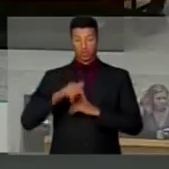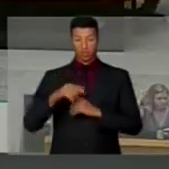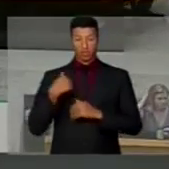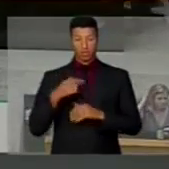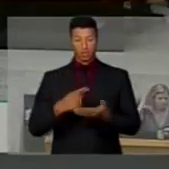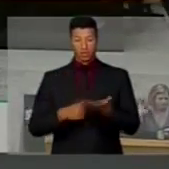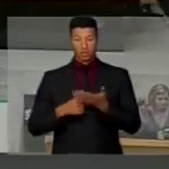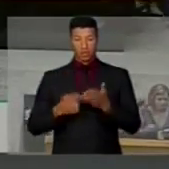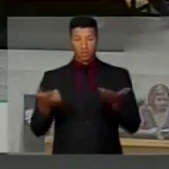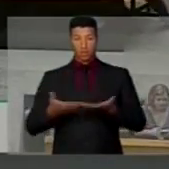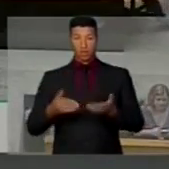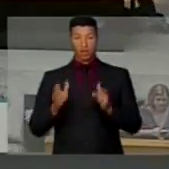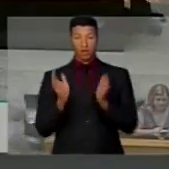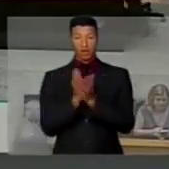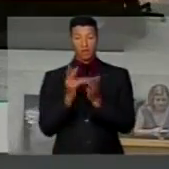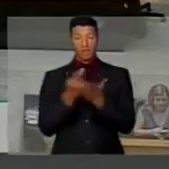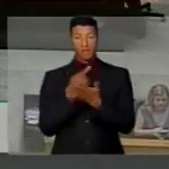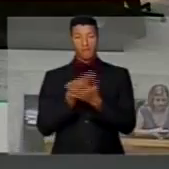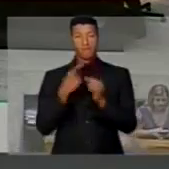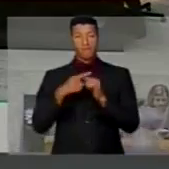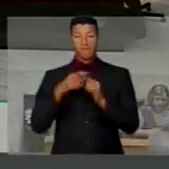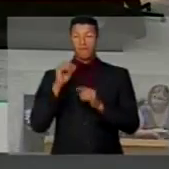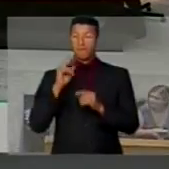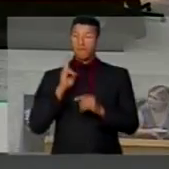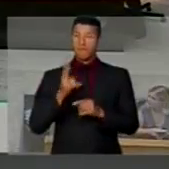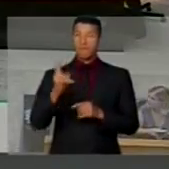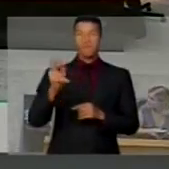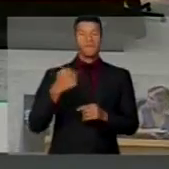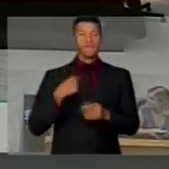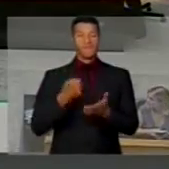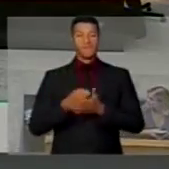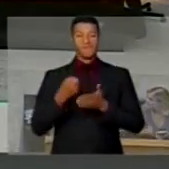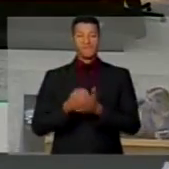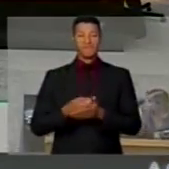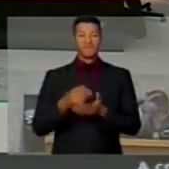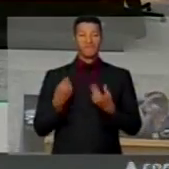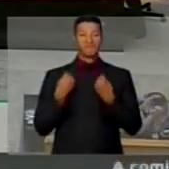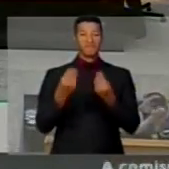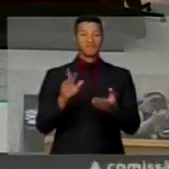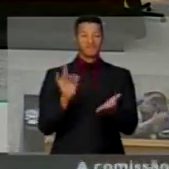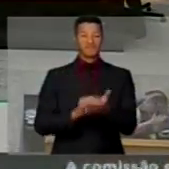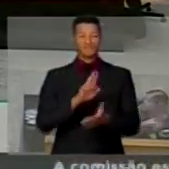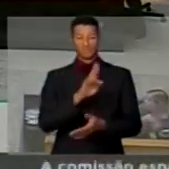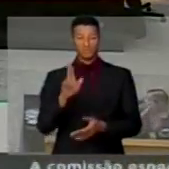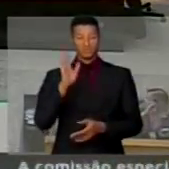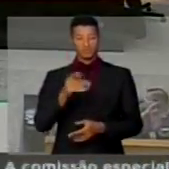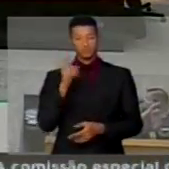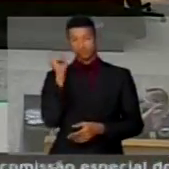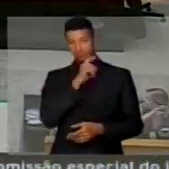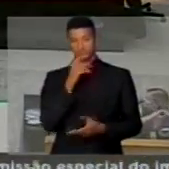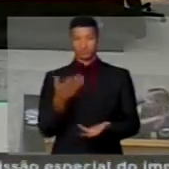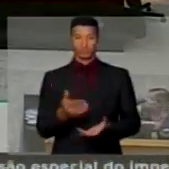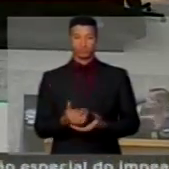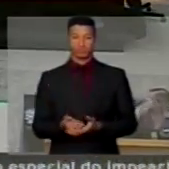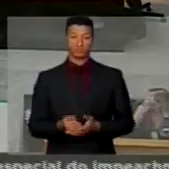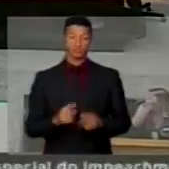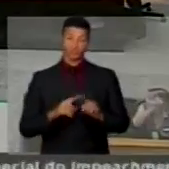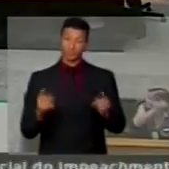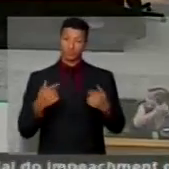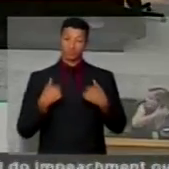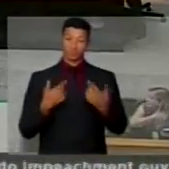Eu vou chamar inicialmente de equívoco, porque se continua, eu vou ser obrigado a dar o verdadeiro nome, que para mim já seria uma mentira. Mas eu